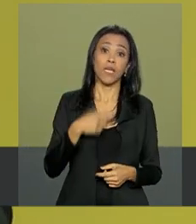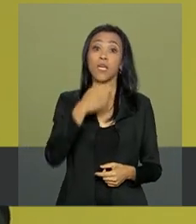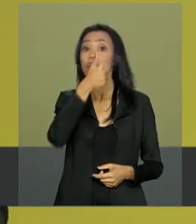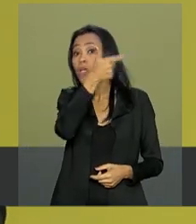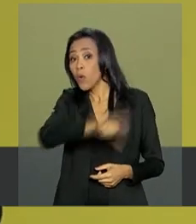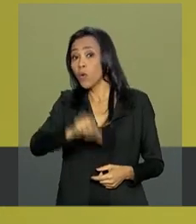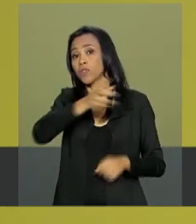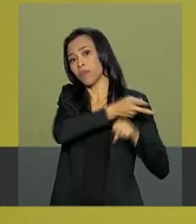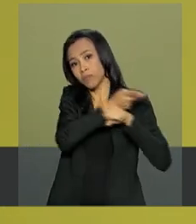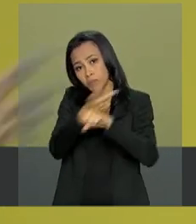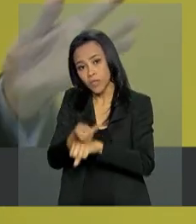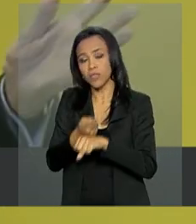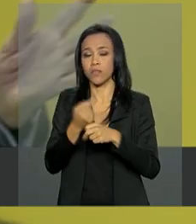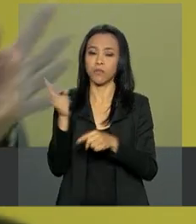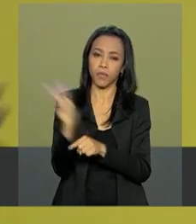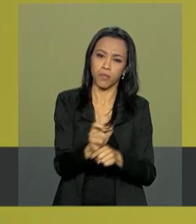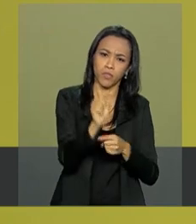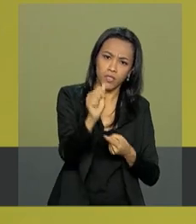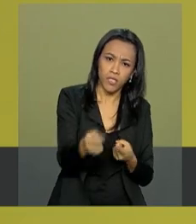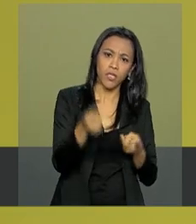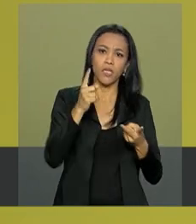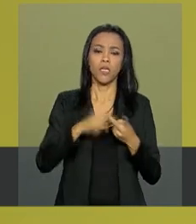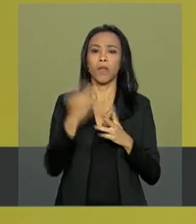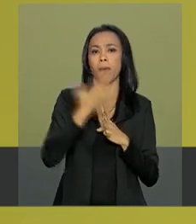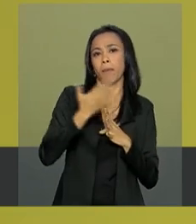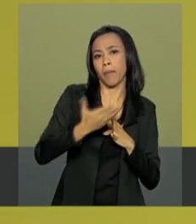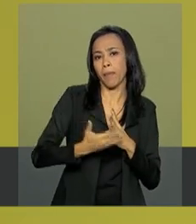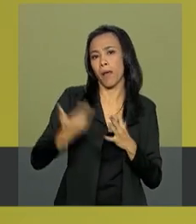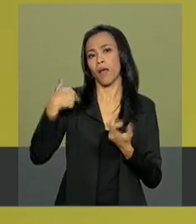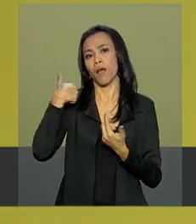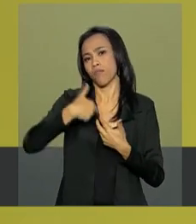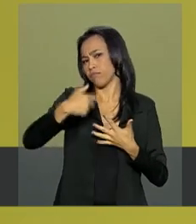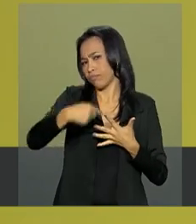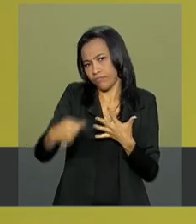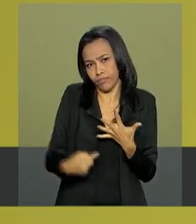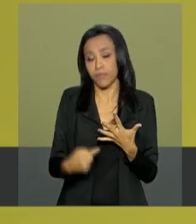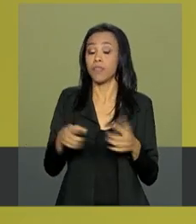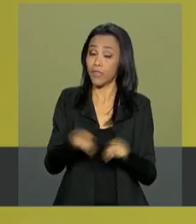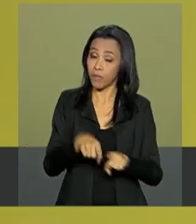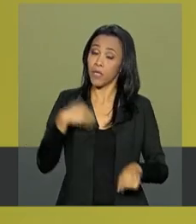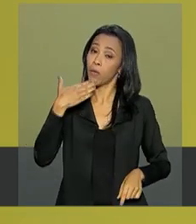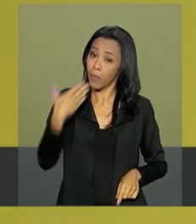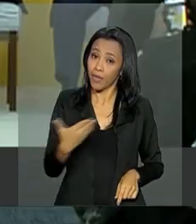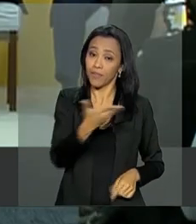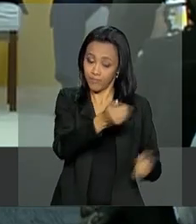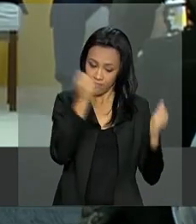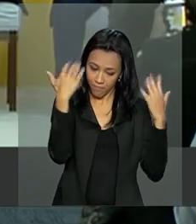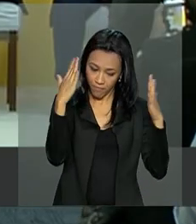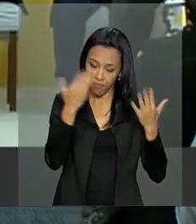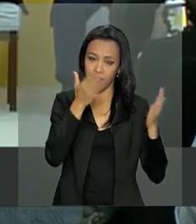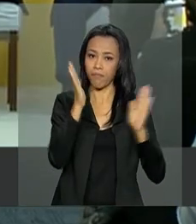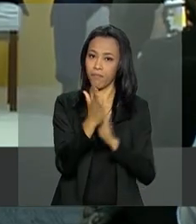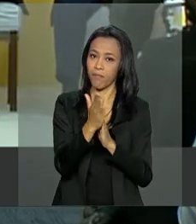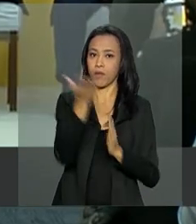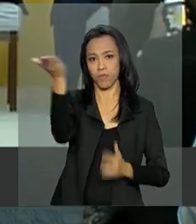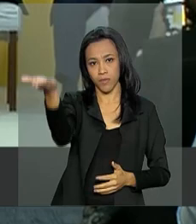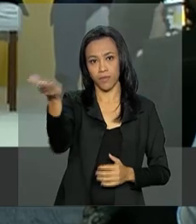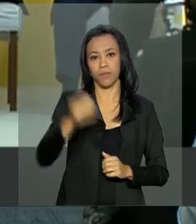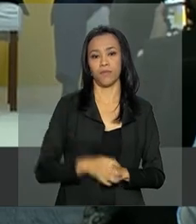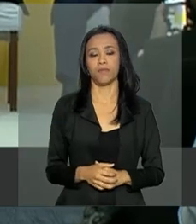financiamentos, valores, etc. Daí porque também peço a ele um caloroso aplauso.